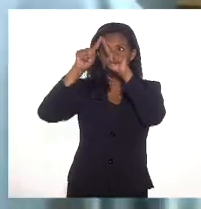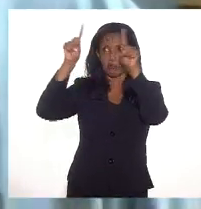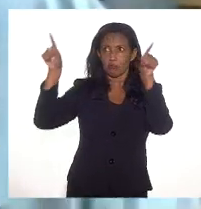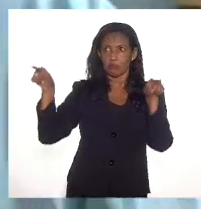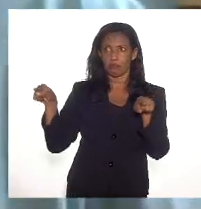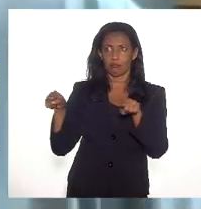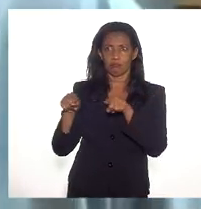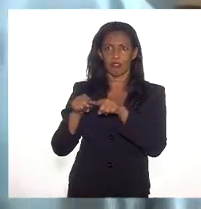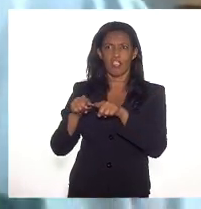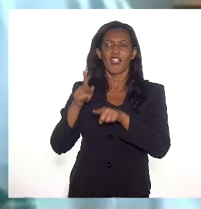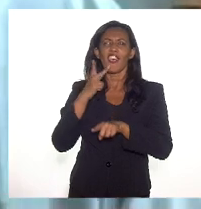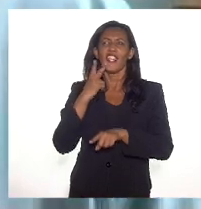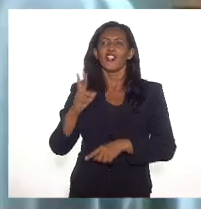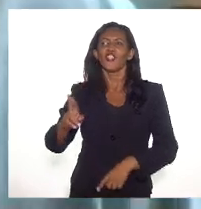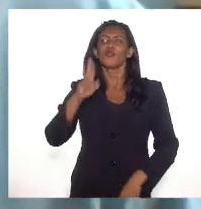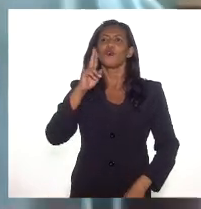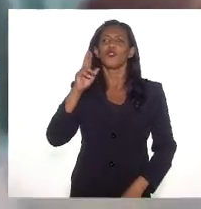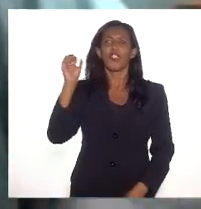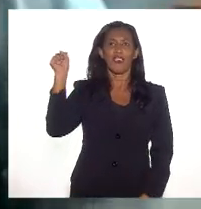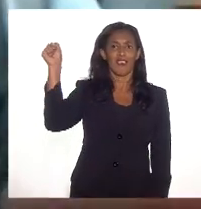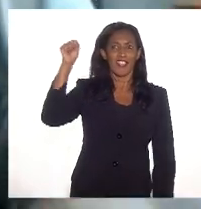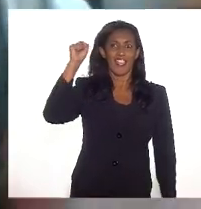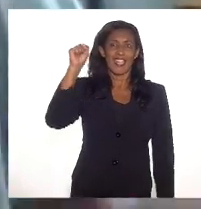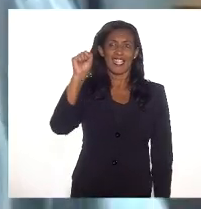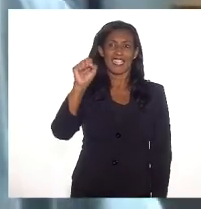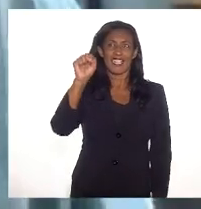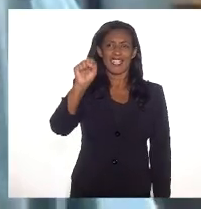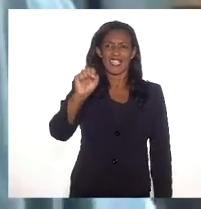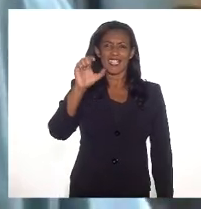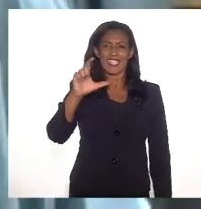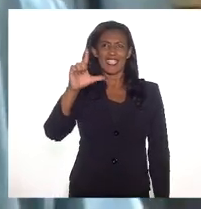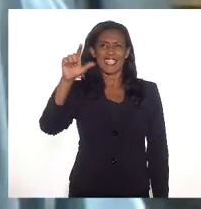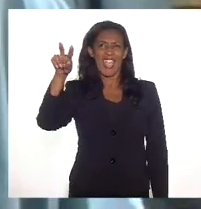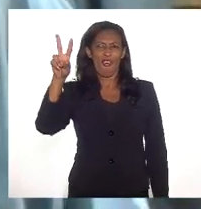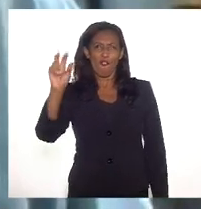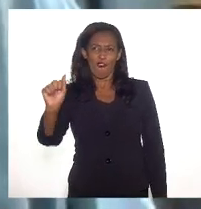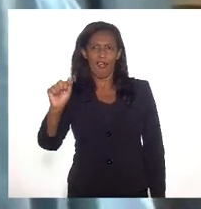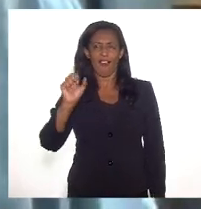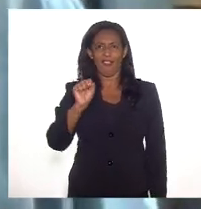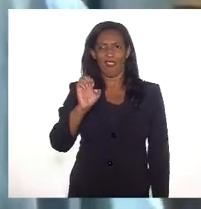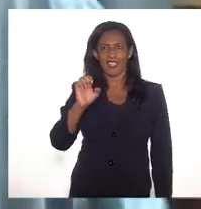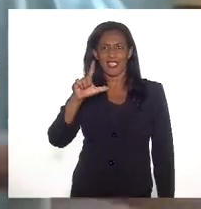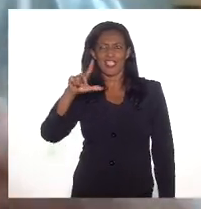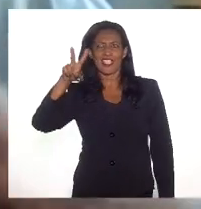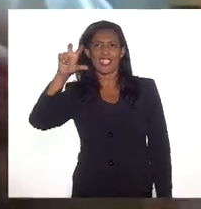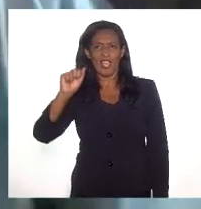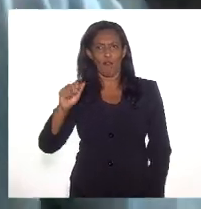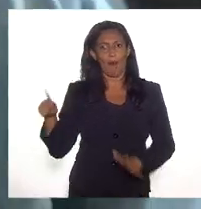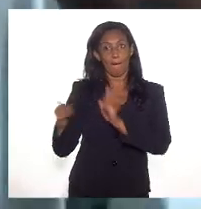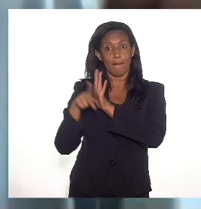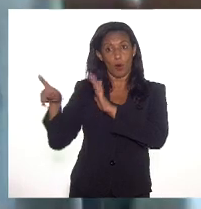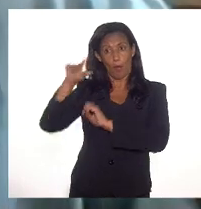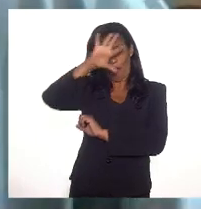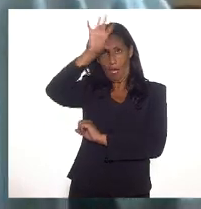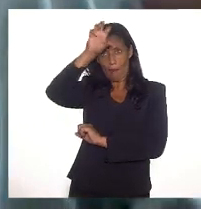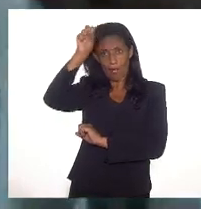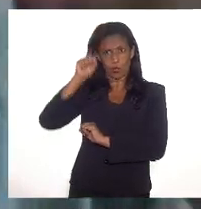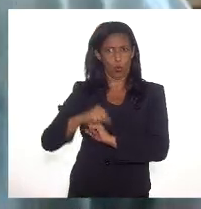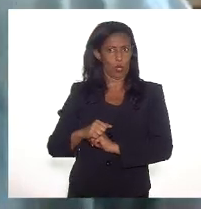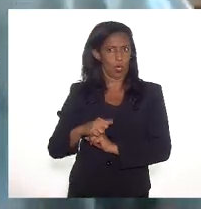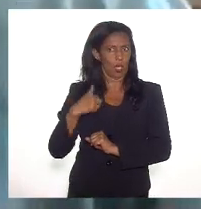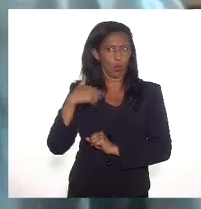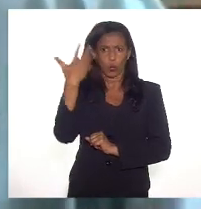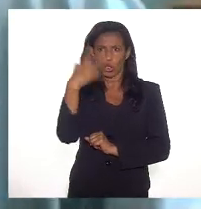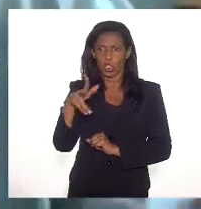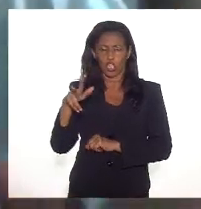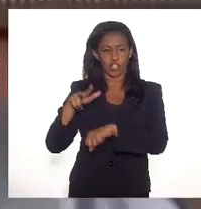respondiam, selva, selva, que é a palavra de ordem dos militares que atuam na Amazônia. Você vê que eu não queria que tirassem o